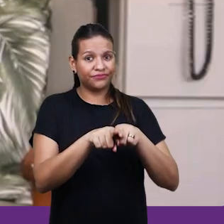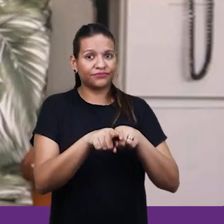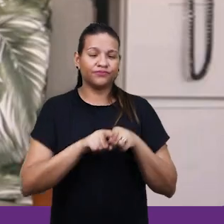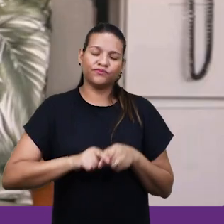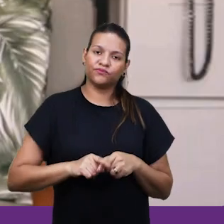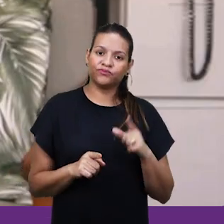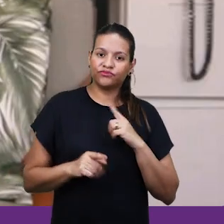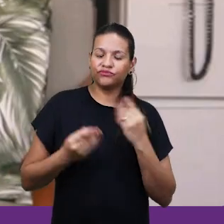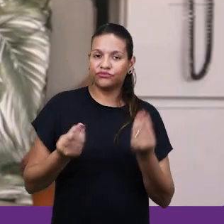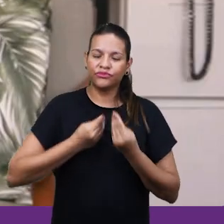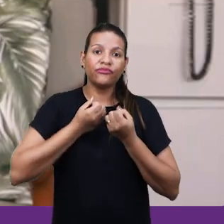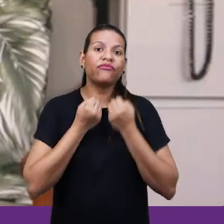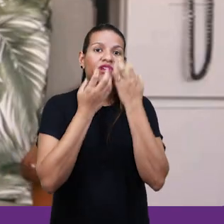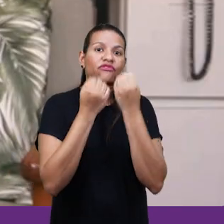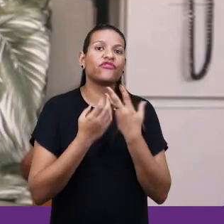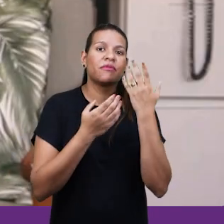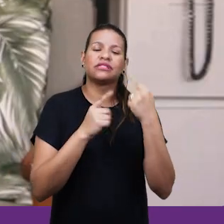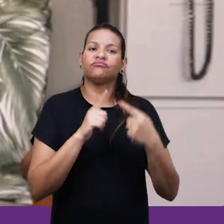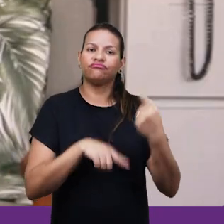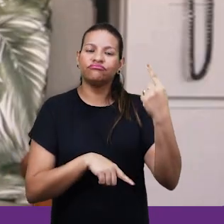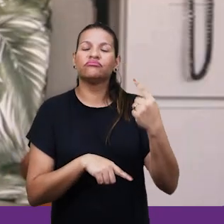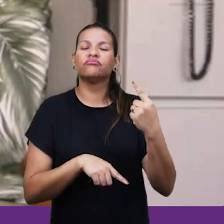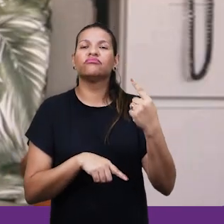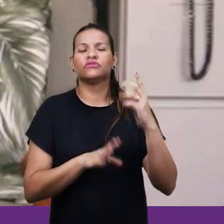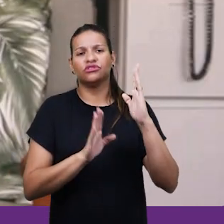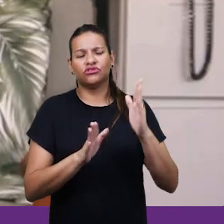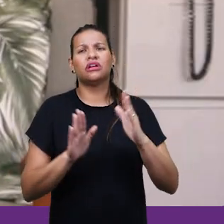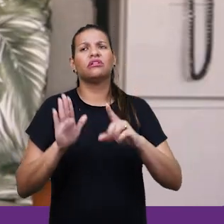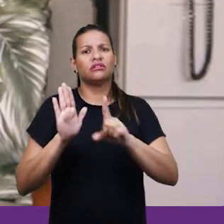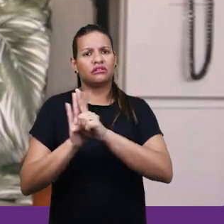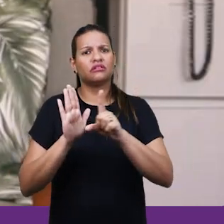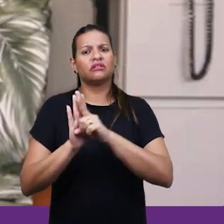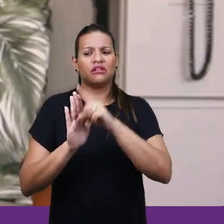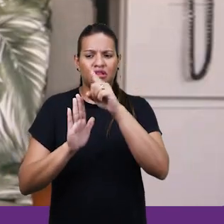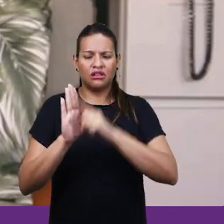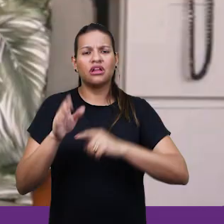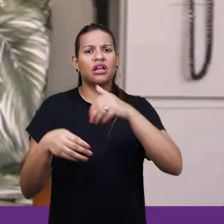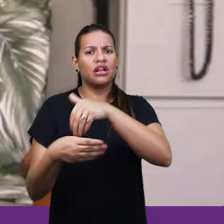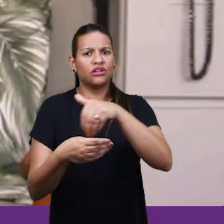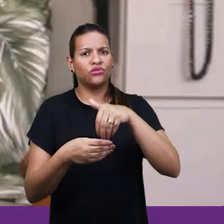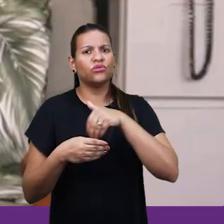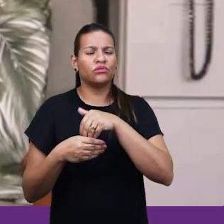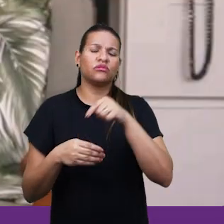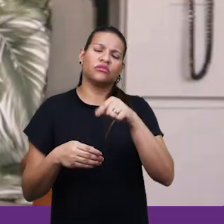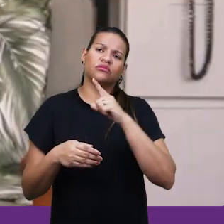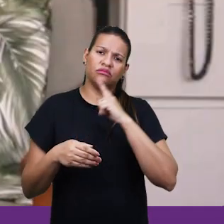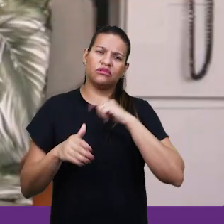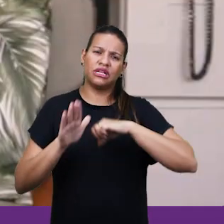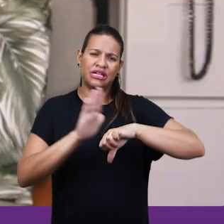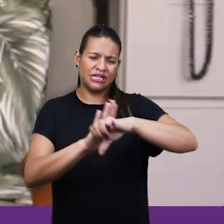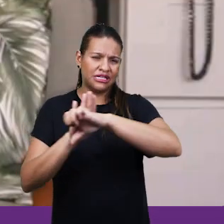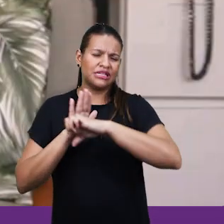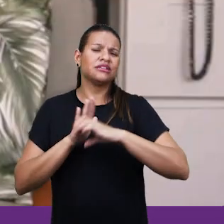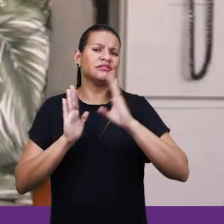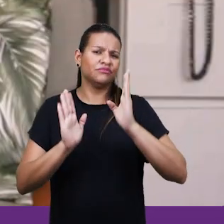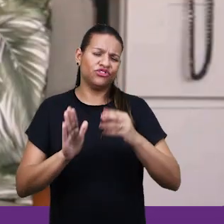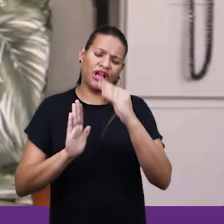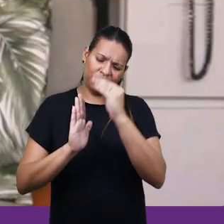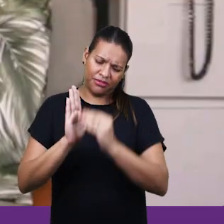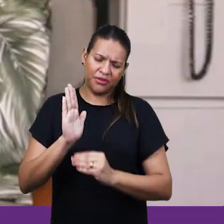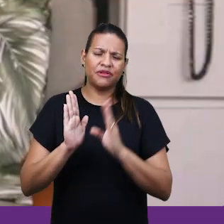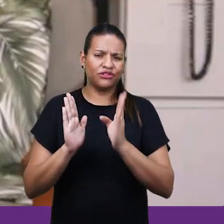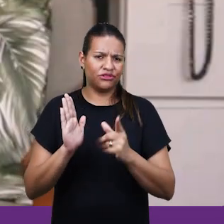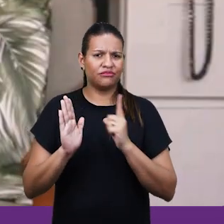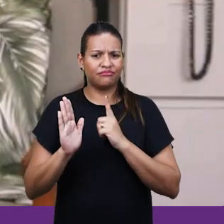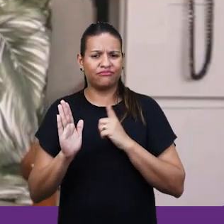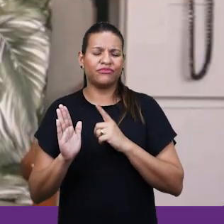desinformação em geral, ela já é tratada há muito tempo no Código Eleitoral, né? Os crimes contra a honra já são tipificados, já são previstos na legislação. Então,